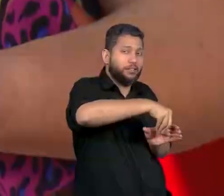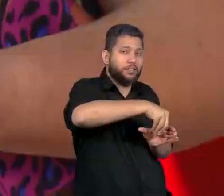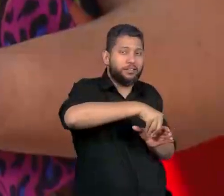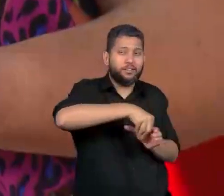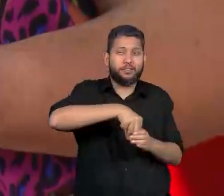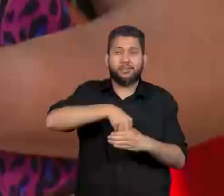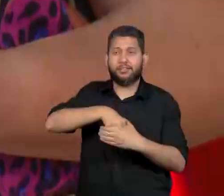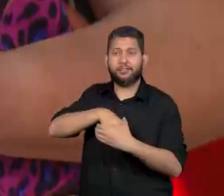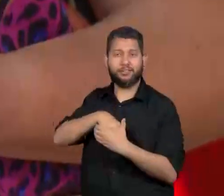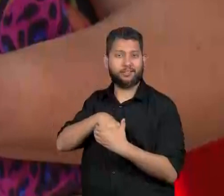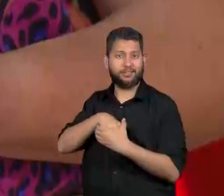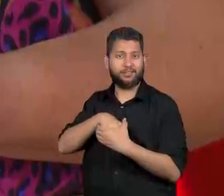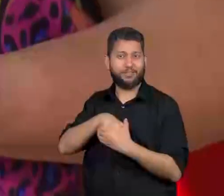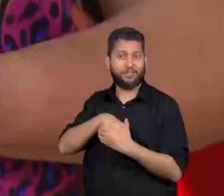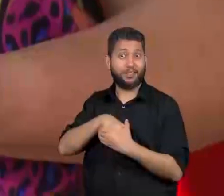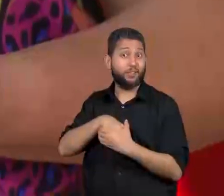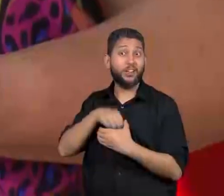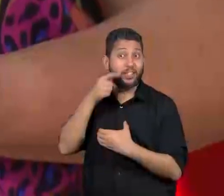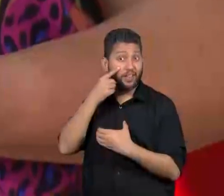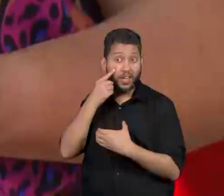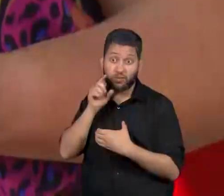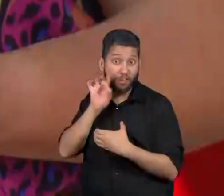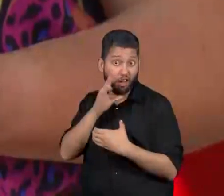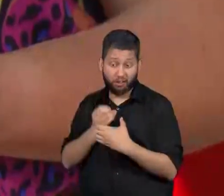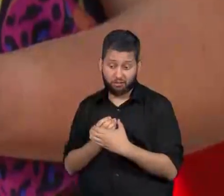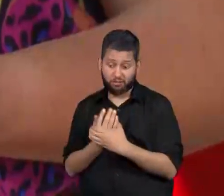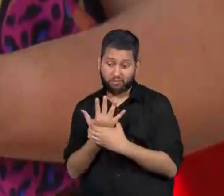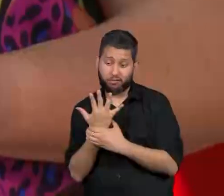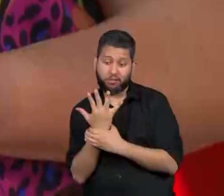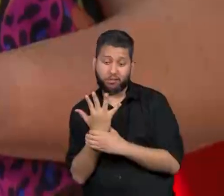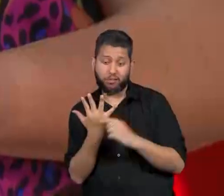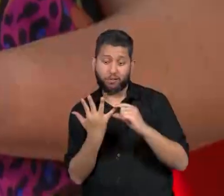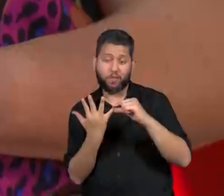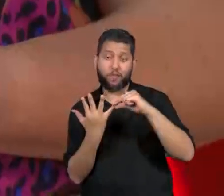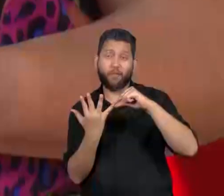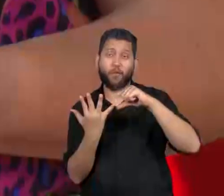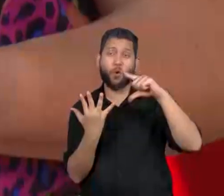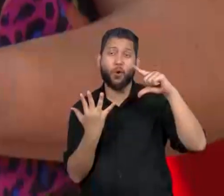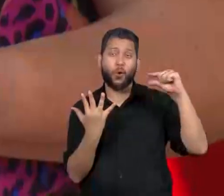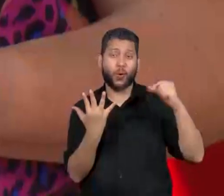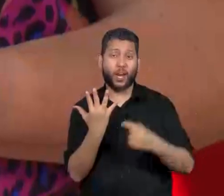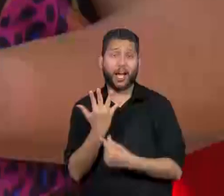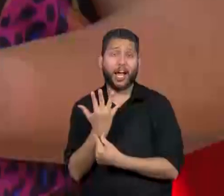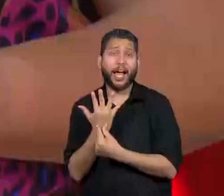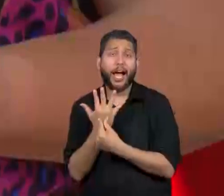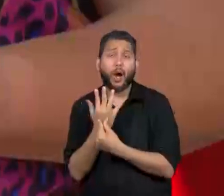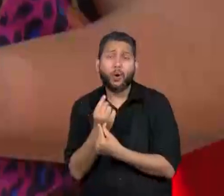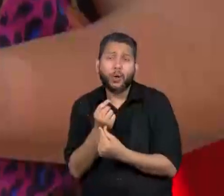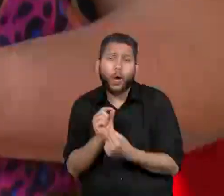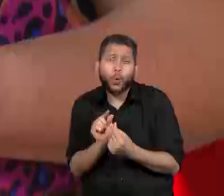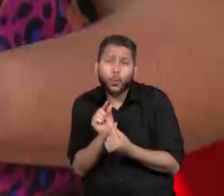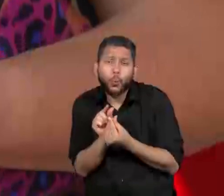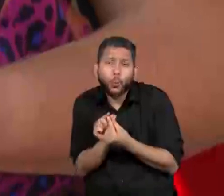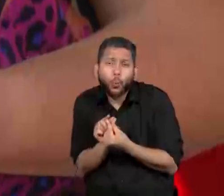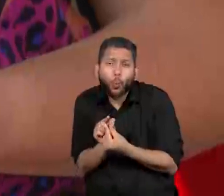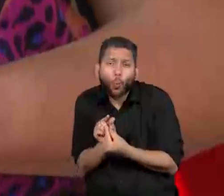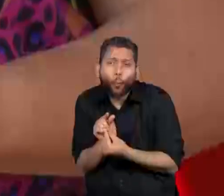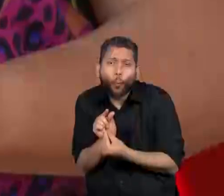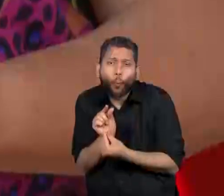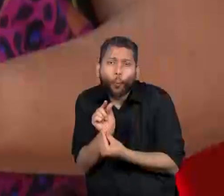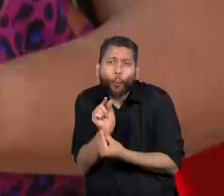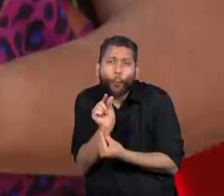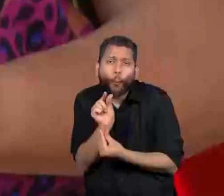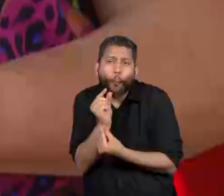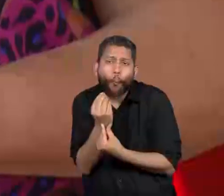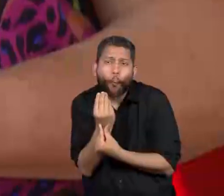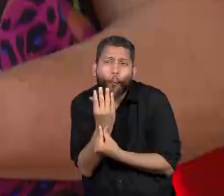Sim. é a parte que está para fora do solo, bem visível. Uhum. O caule, é um caule fininho, mas que também dá para a gente conseguir